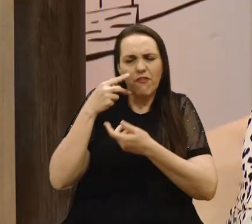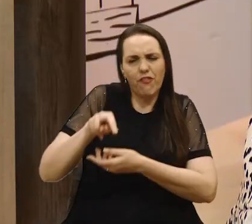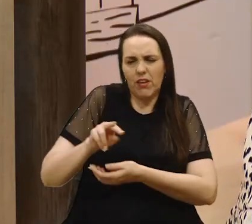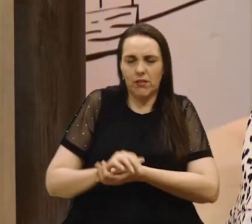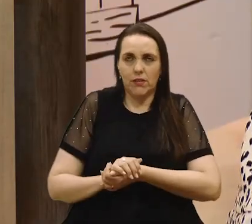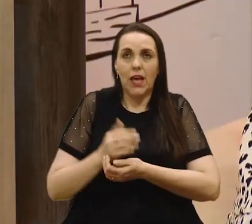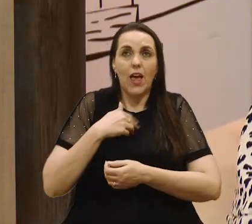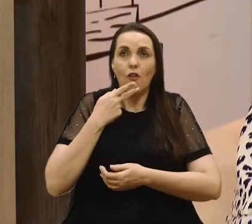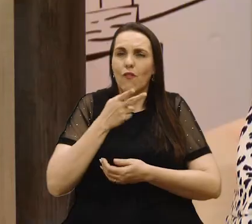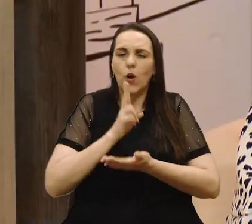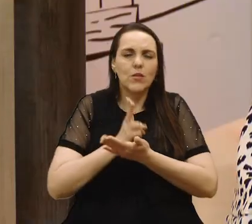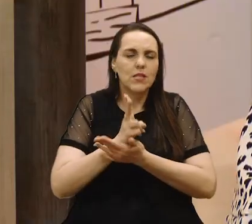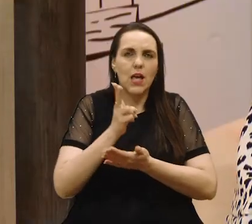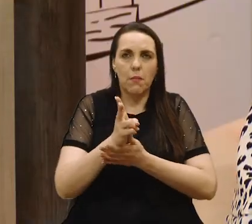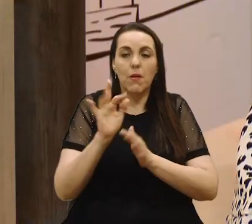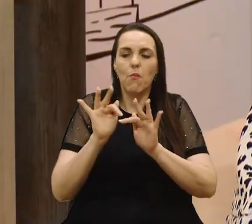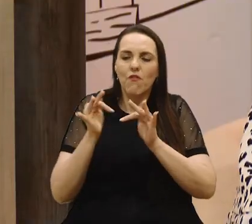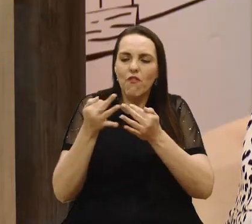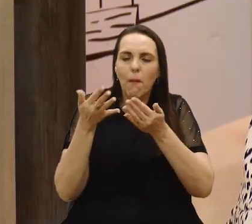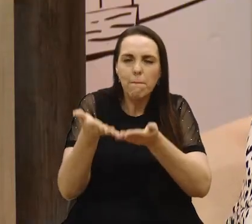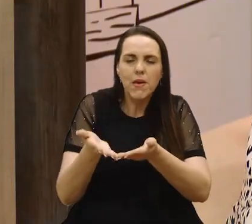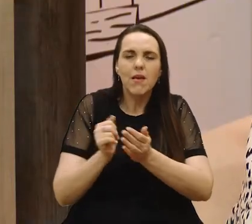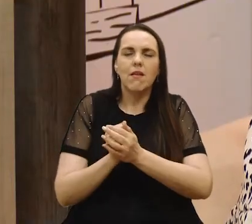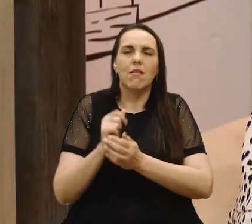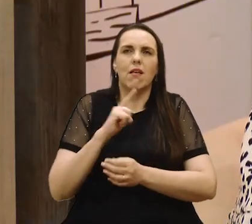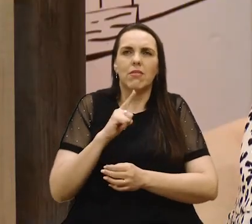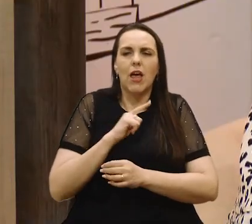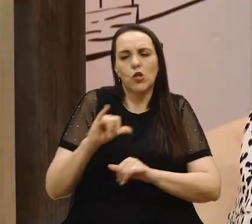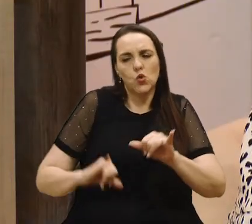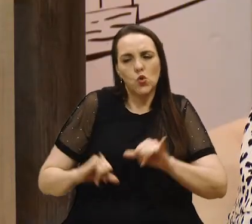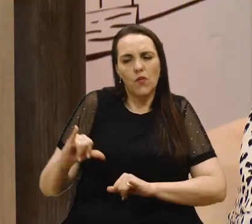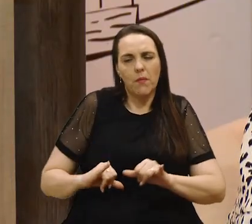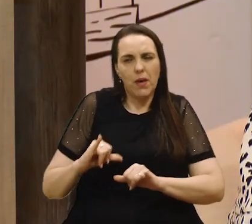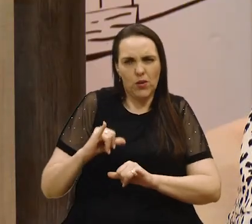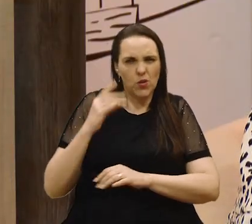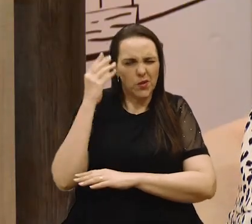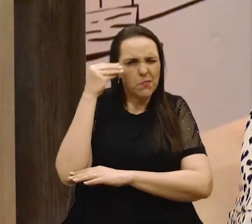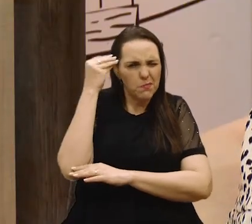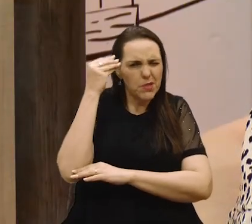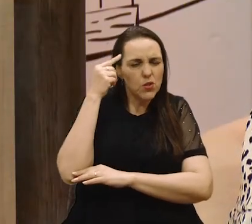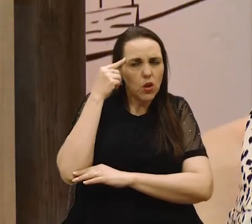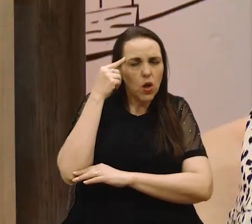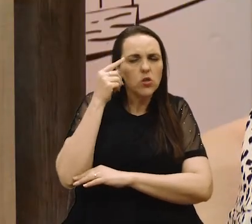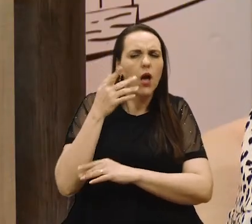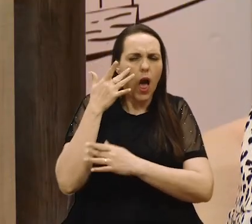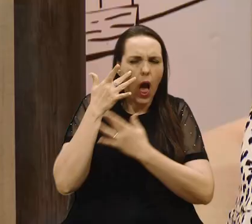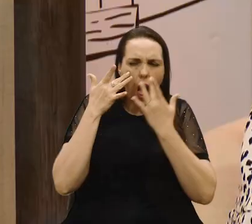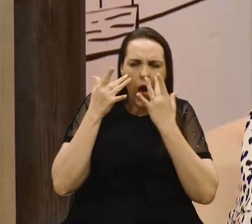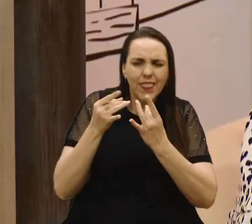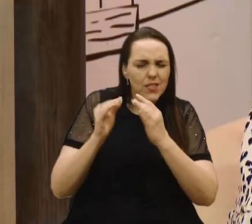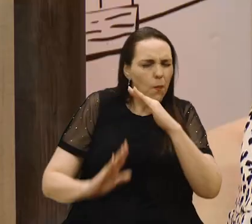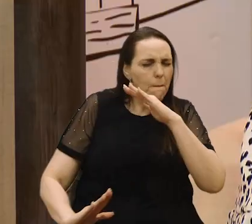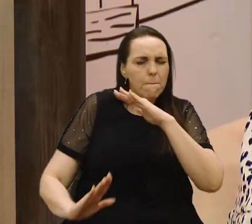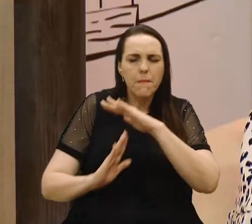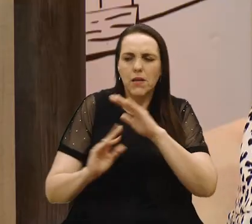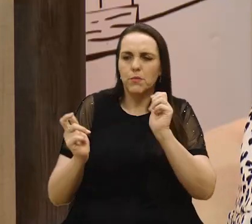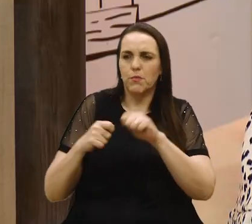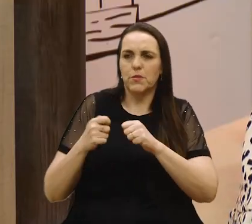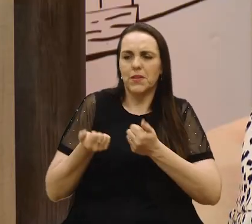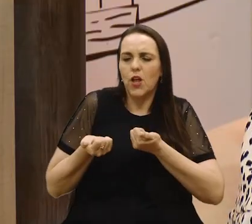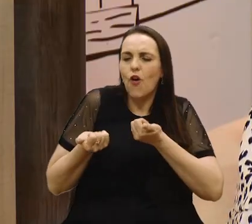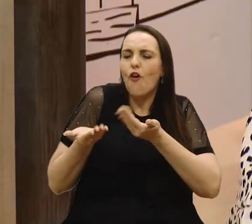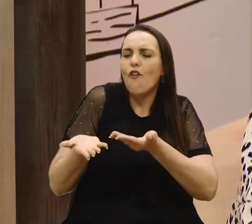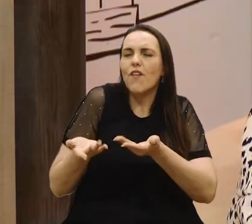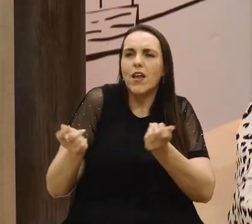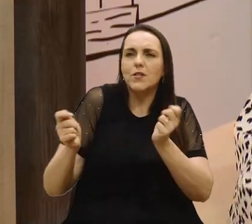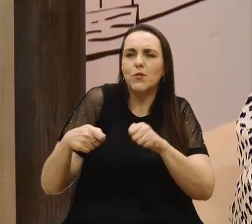ver. O que eu digo, assim, para quem tem um familiar que está em sofrimento psíquico, tenta prestar o máximo de atenção possível,